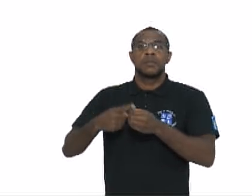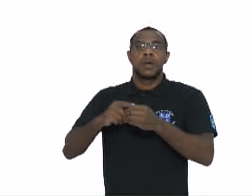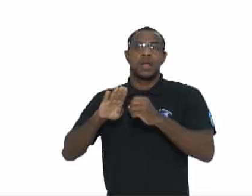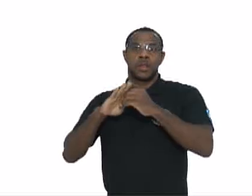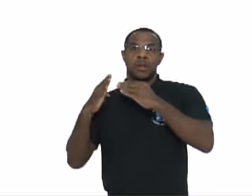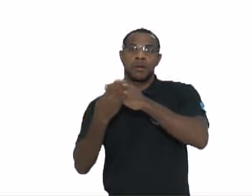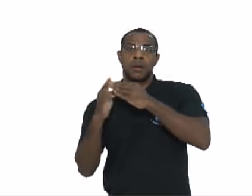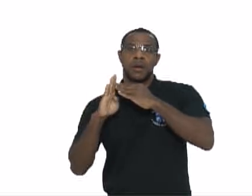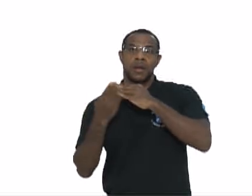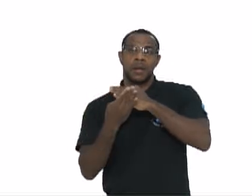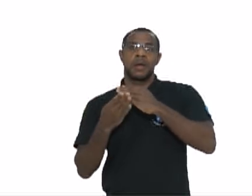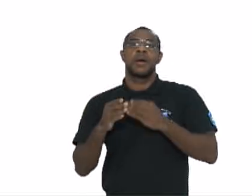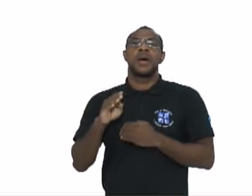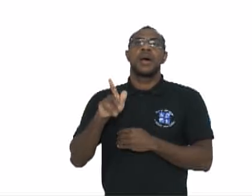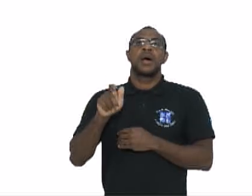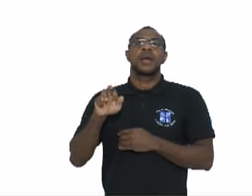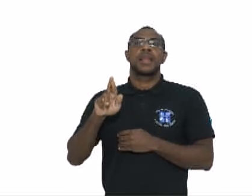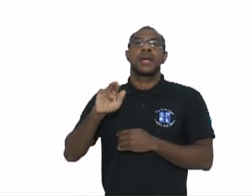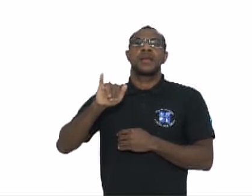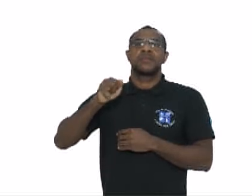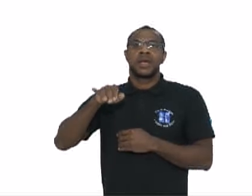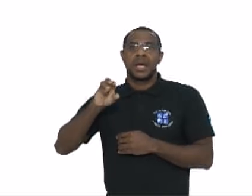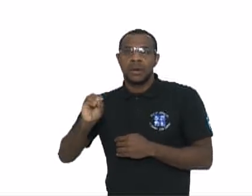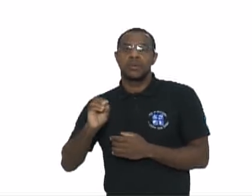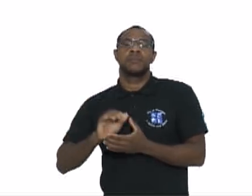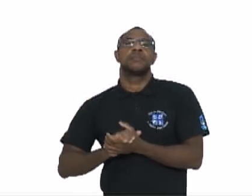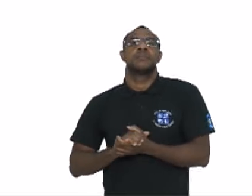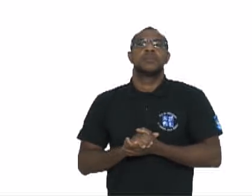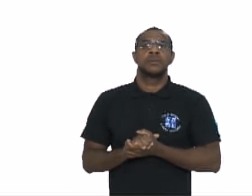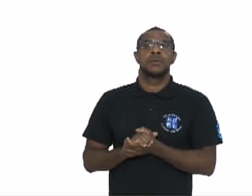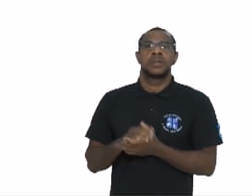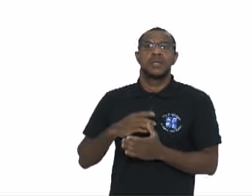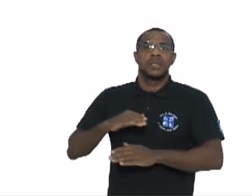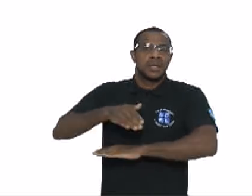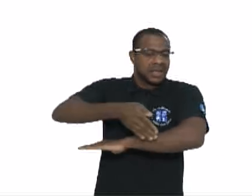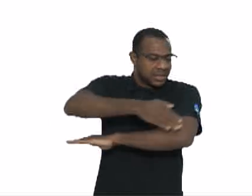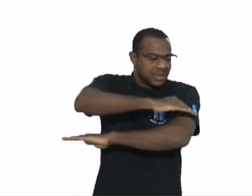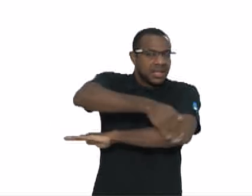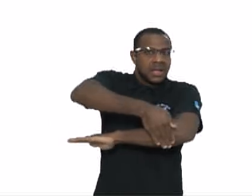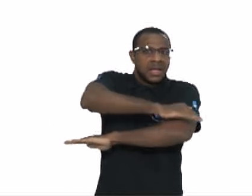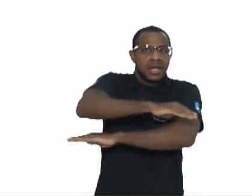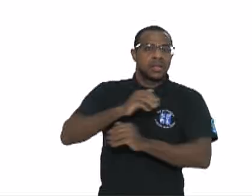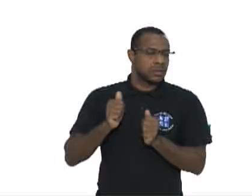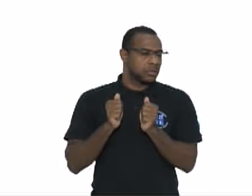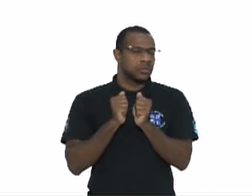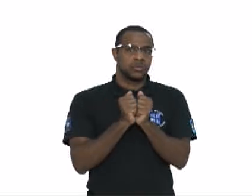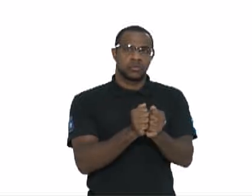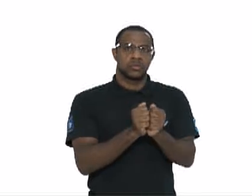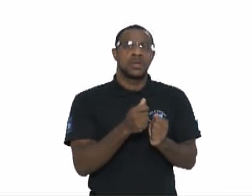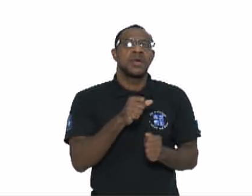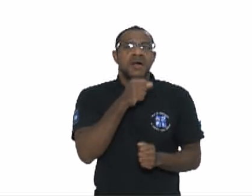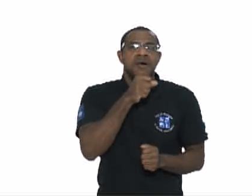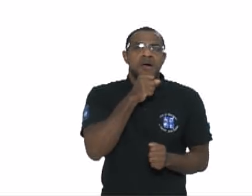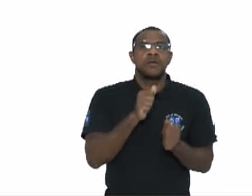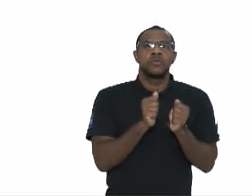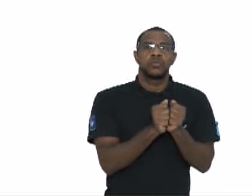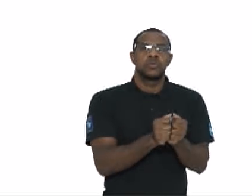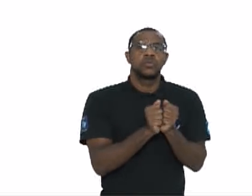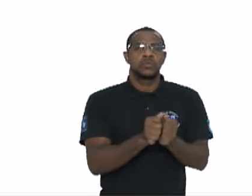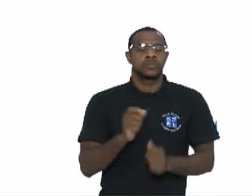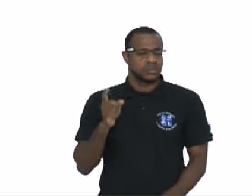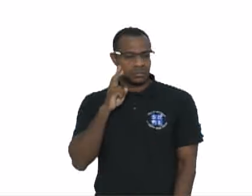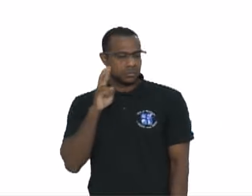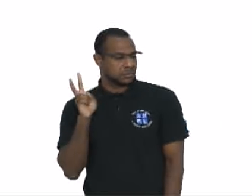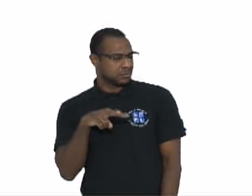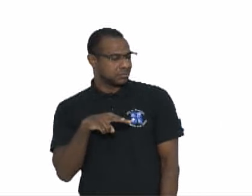de comunicação surgiu no ângulo quente da esquina, acompanhando uma senhora e encarnada na figura de um